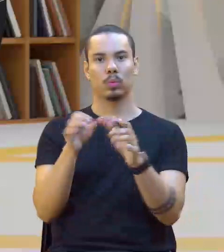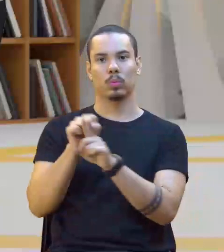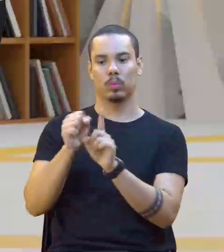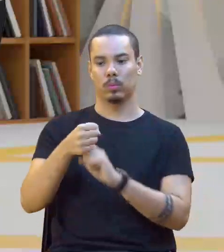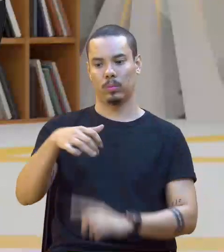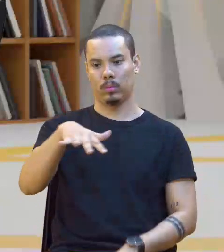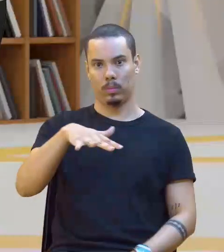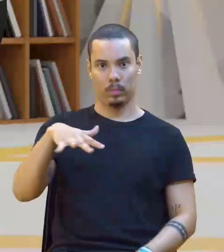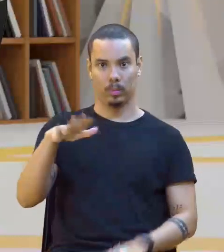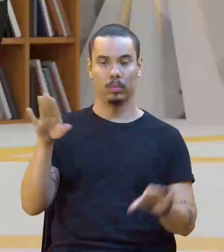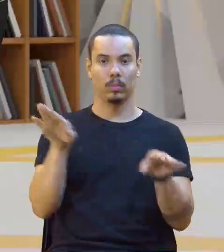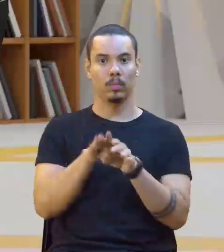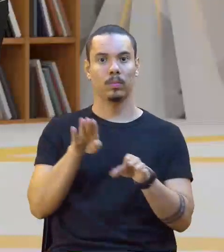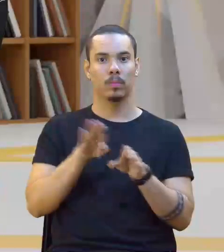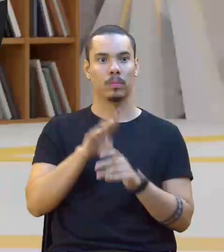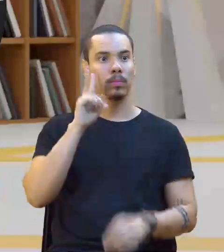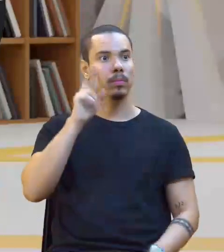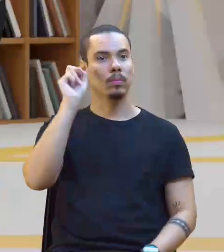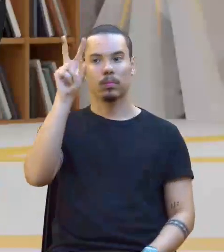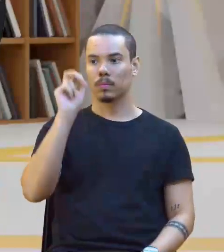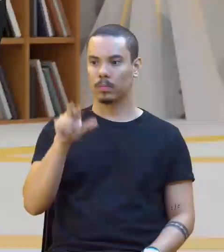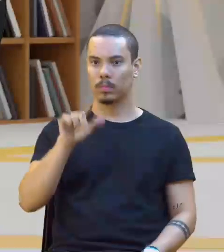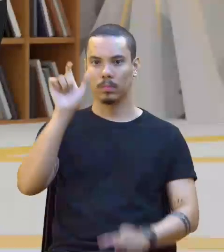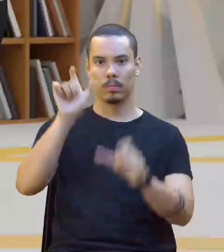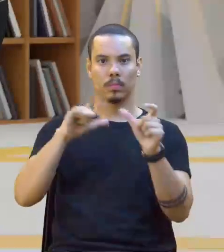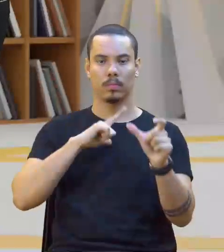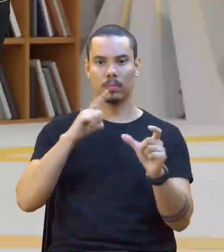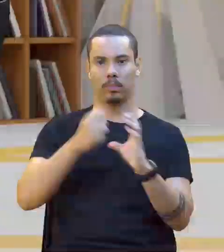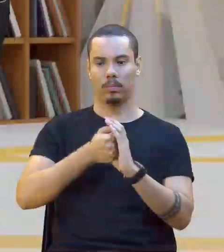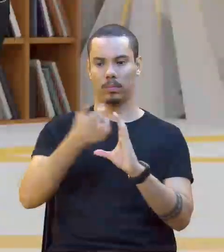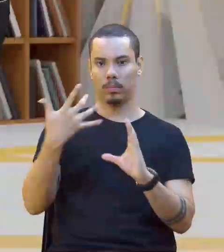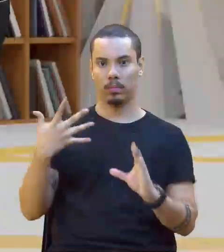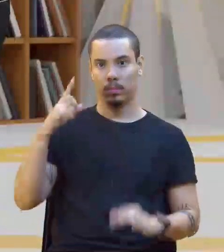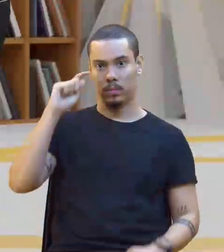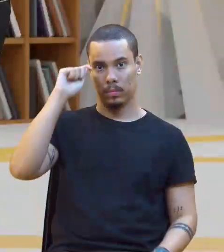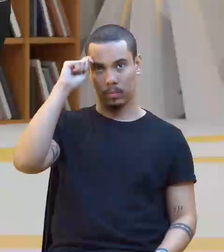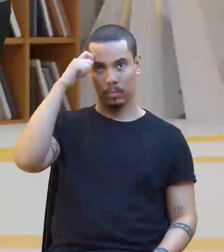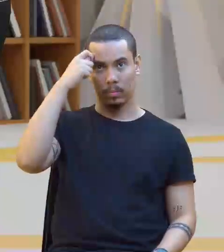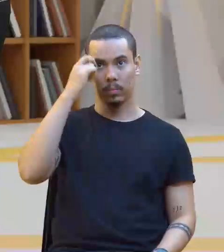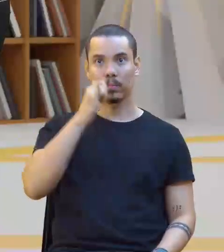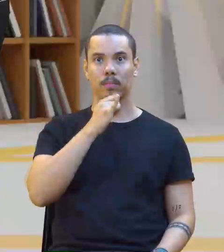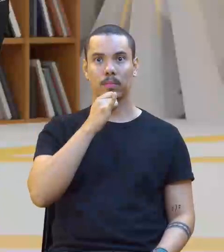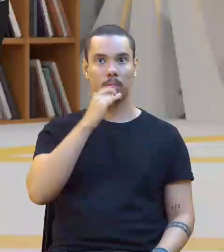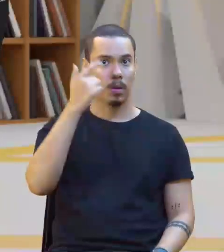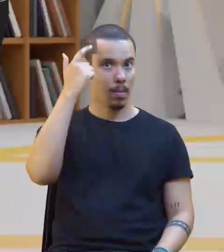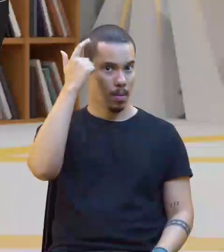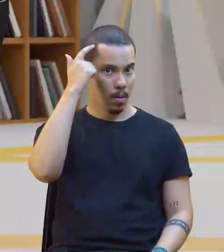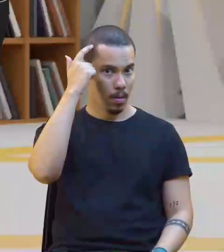como uma pessoa que também tem características negras, né? Meu cabelo é alisado,